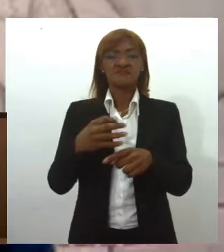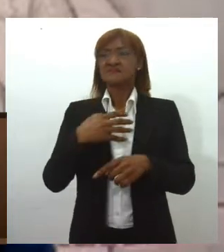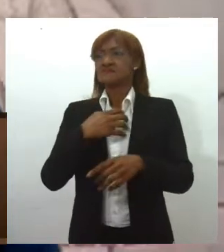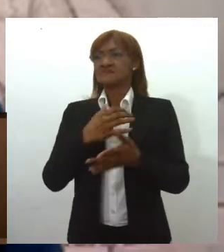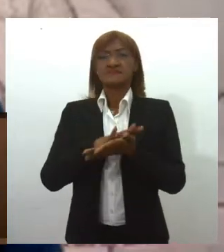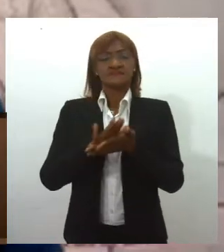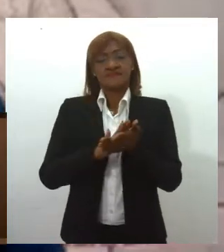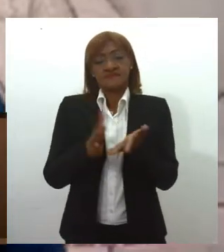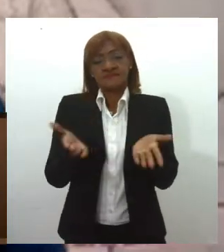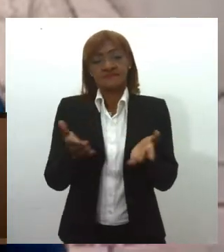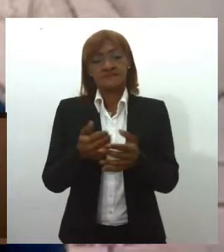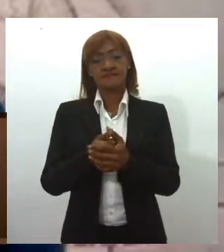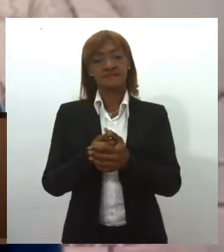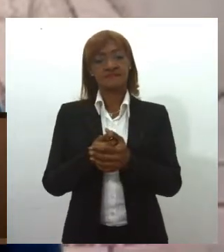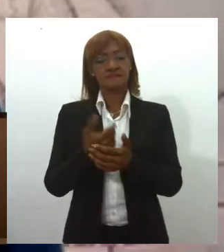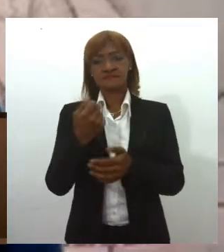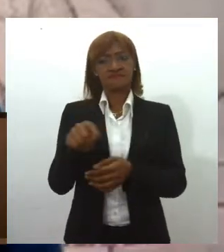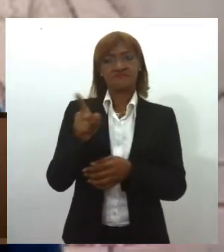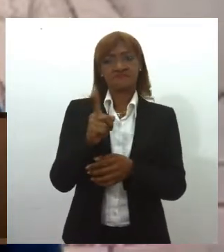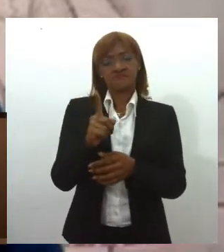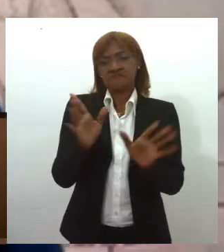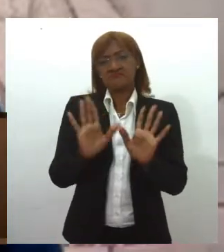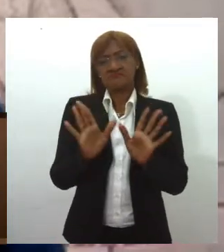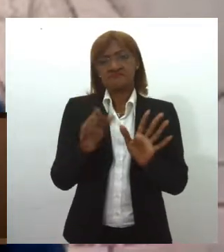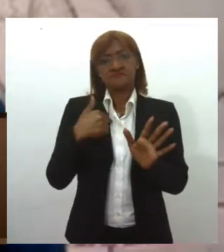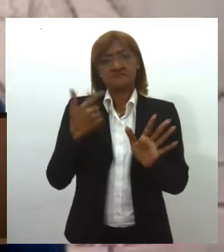nada, por que eu não devo ter câncer?